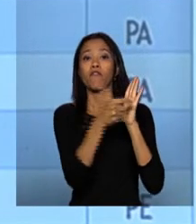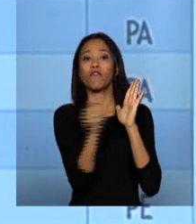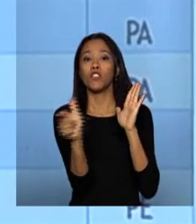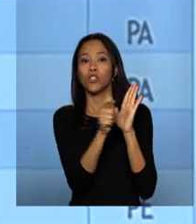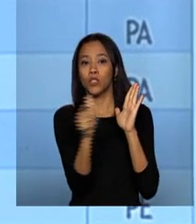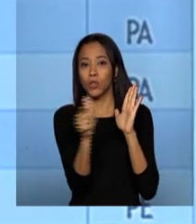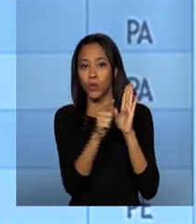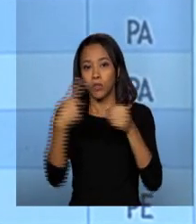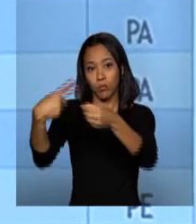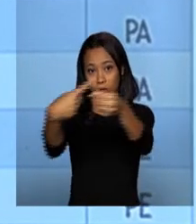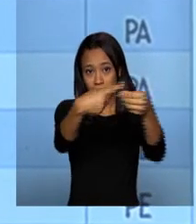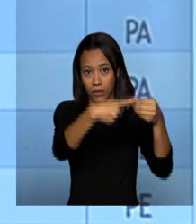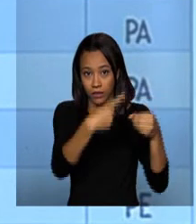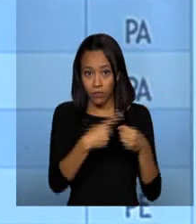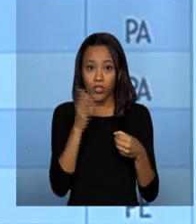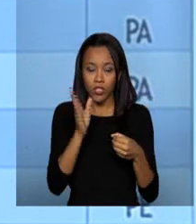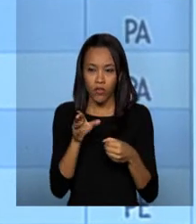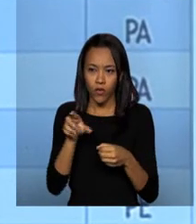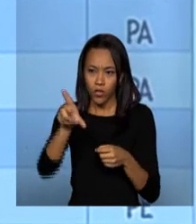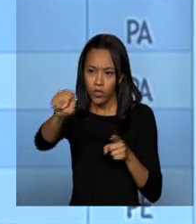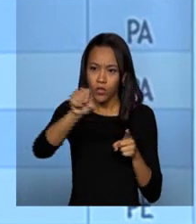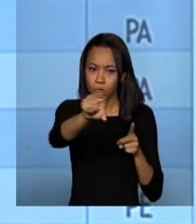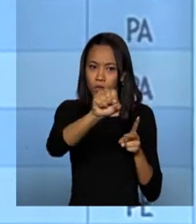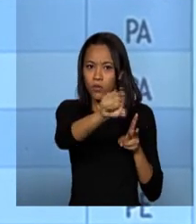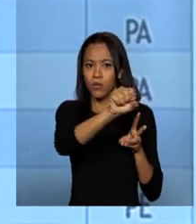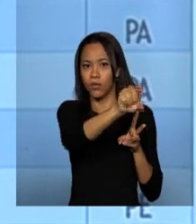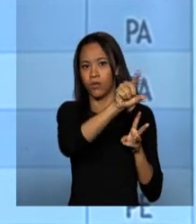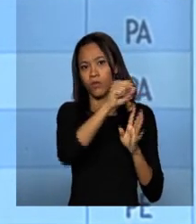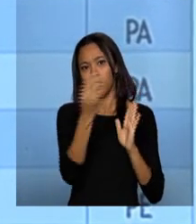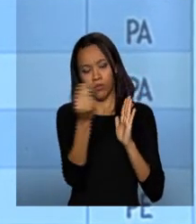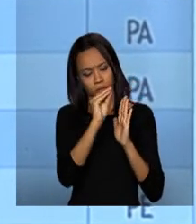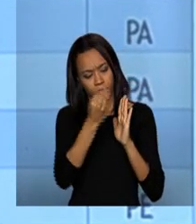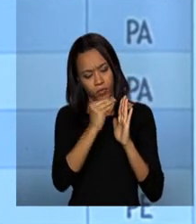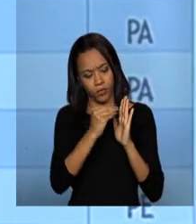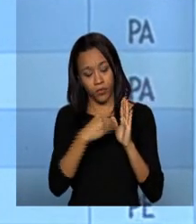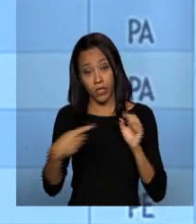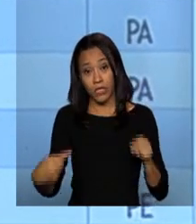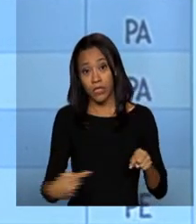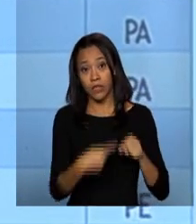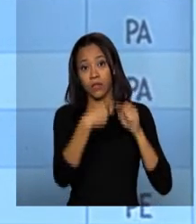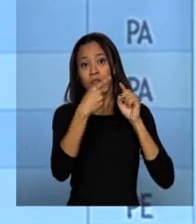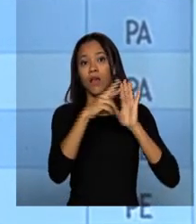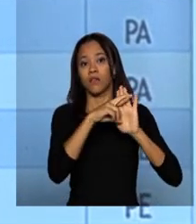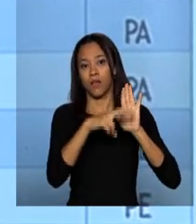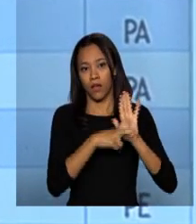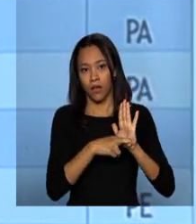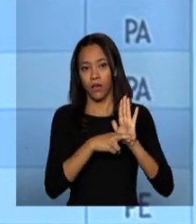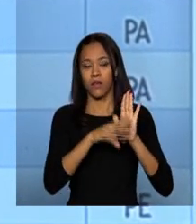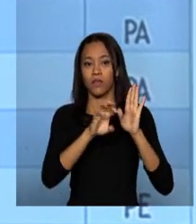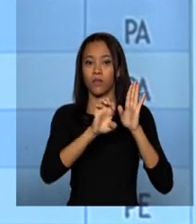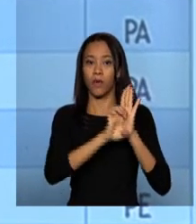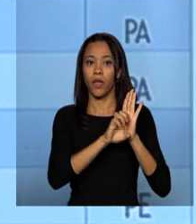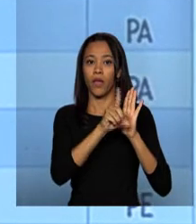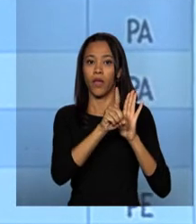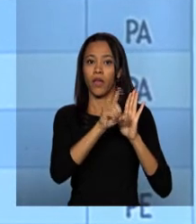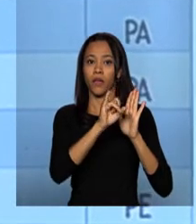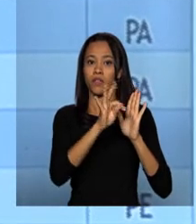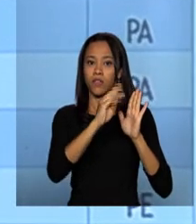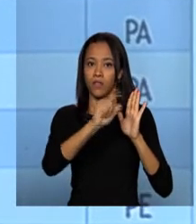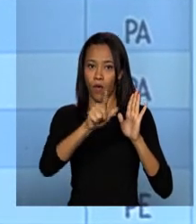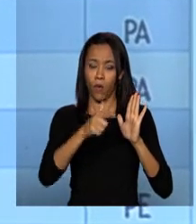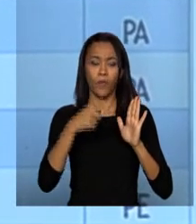foram identificados de acordo com todos esses critérios do edital. Então, a partir do dia 13, né, Jane?